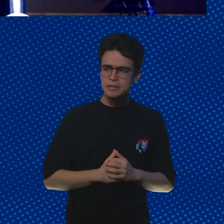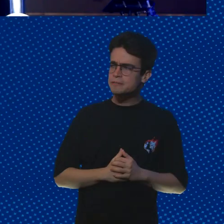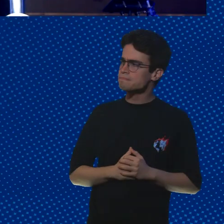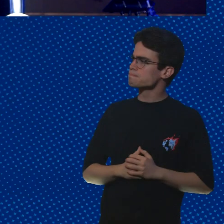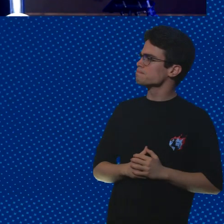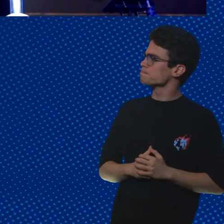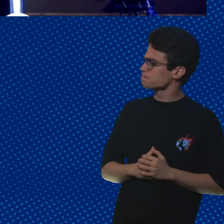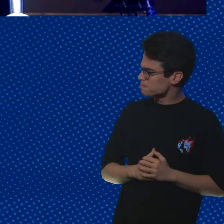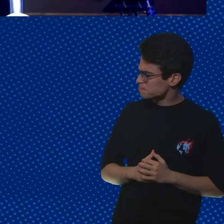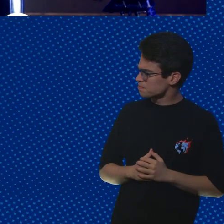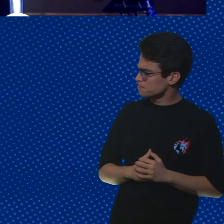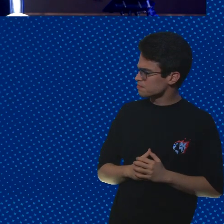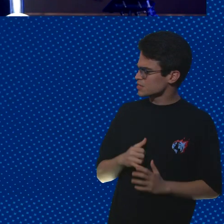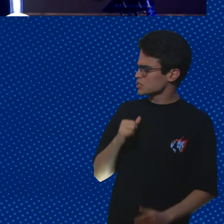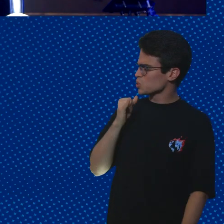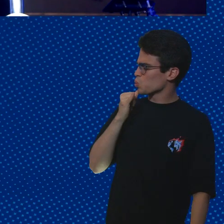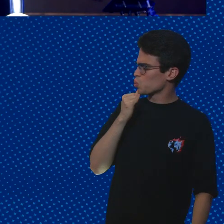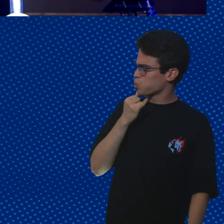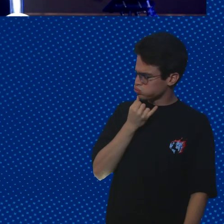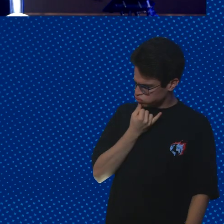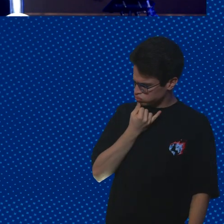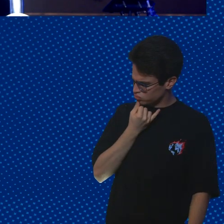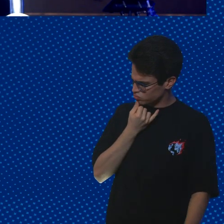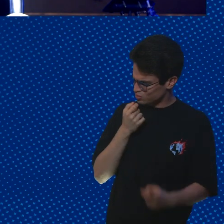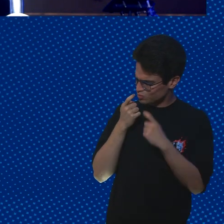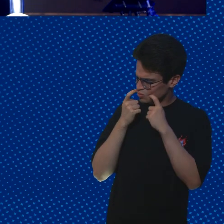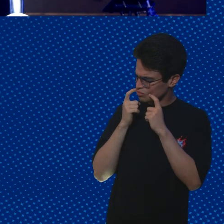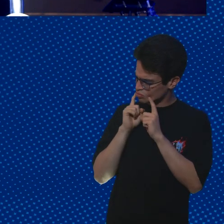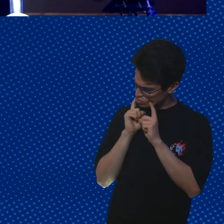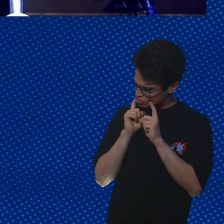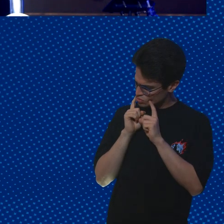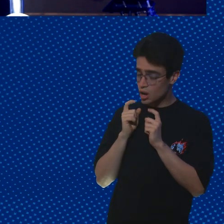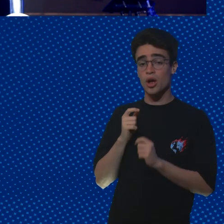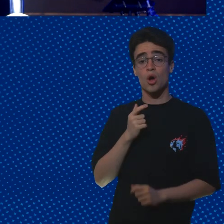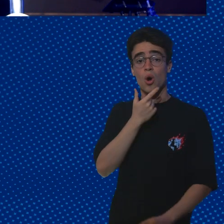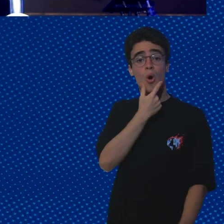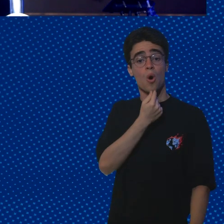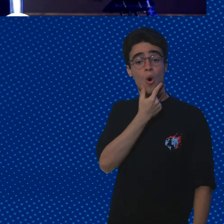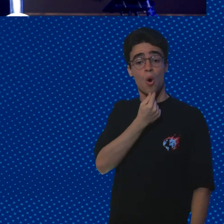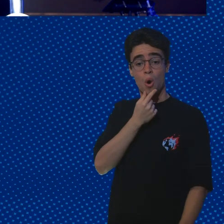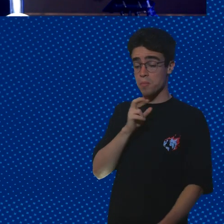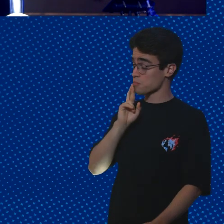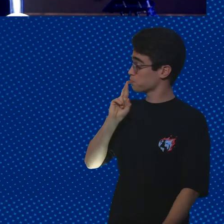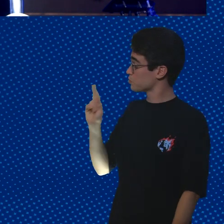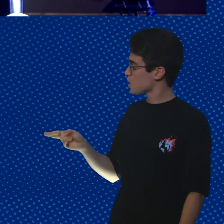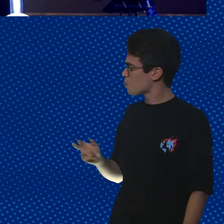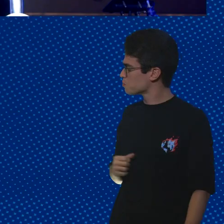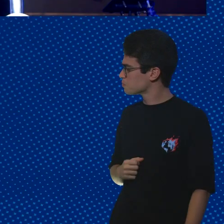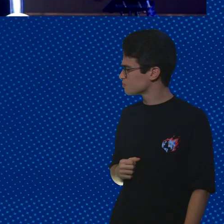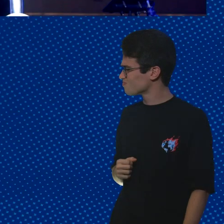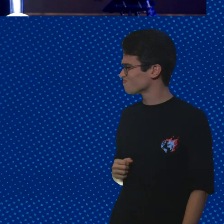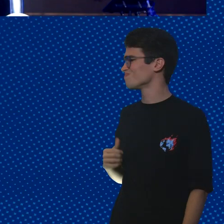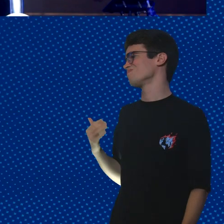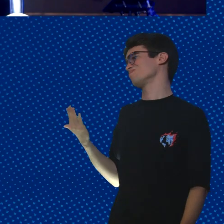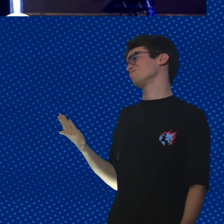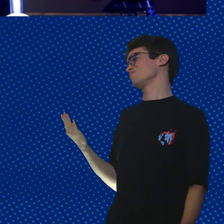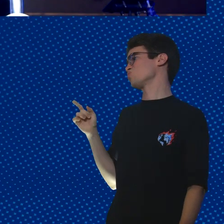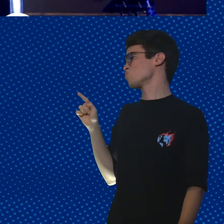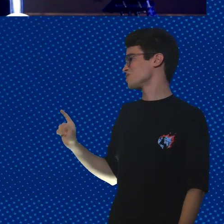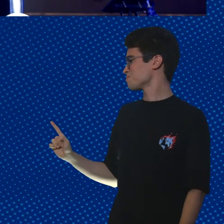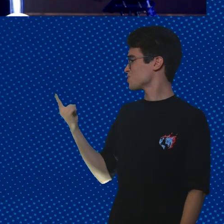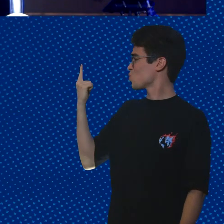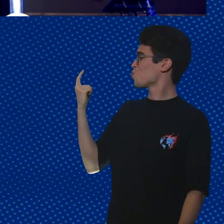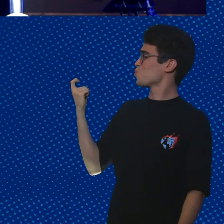pararam com o rosto entristecido. Então um deles, chamado Cleopas, respondeu: você deve ser a única